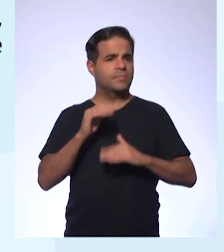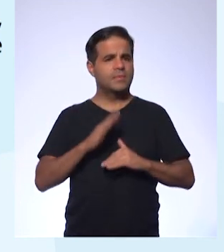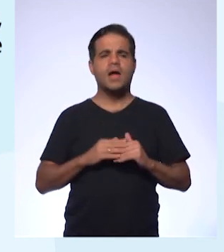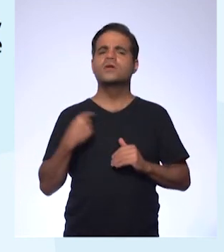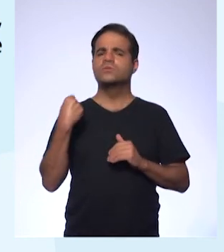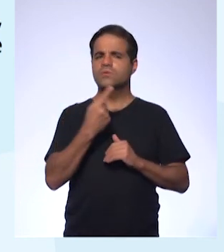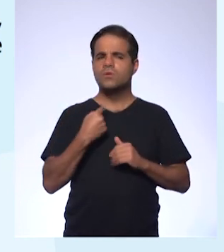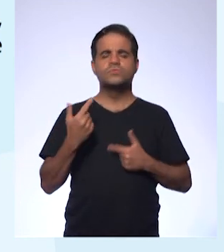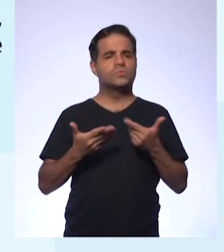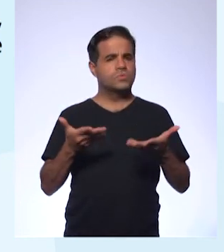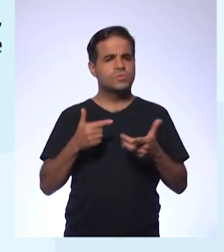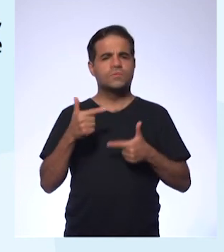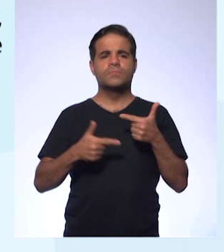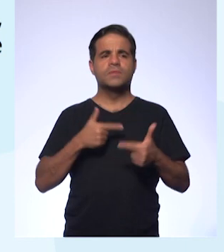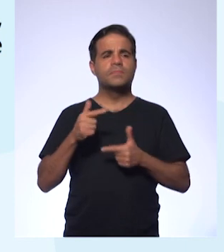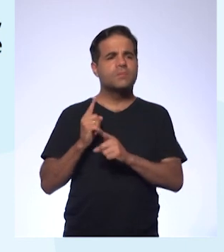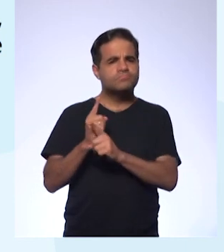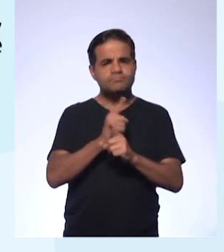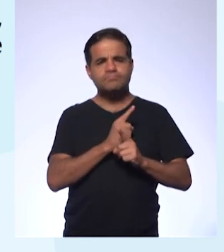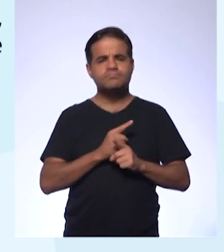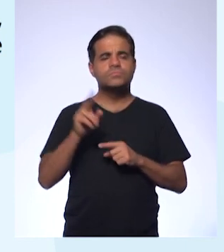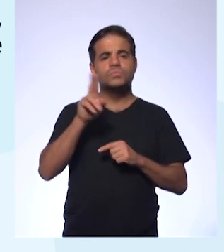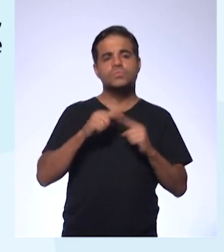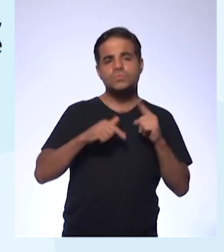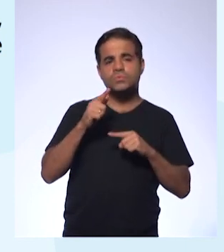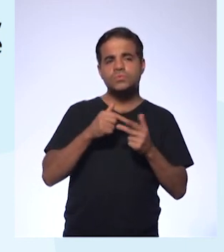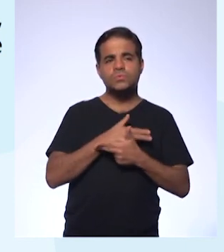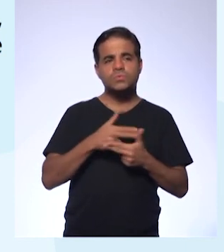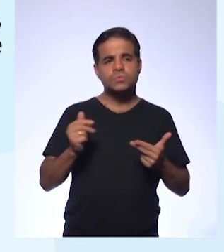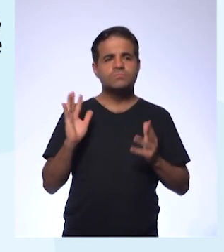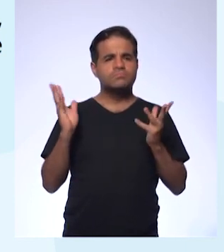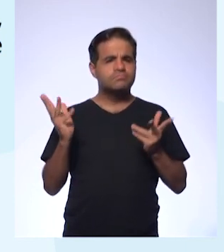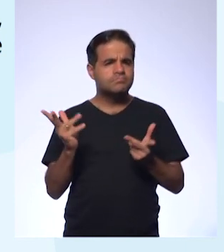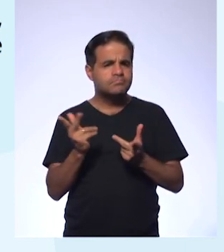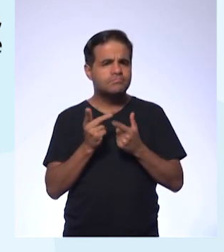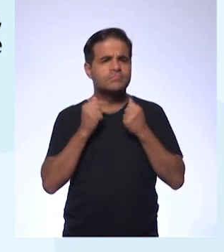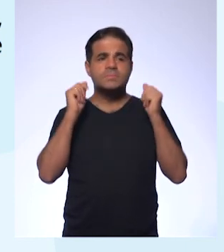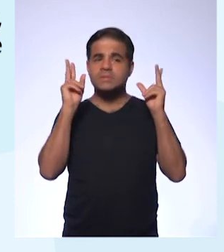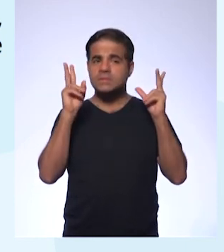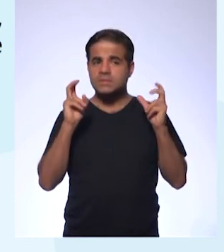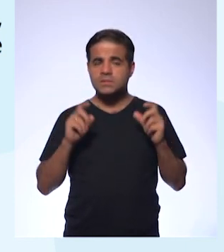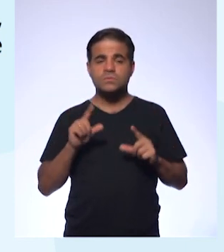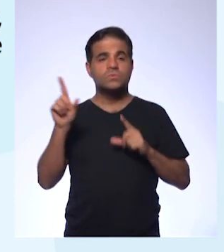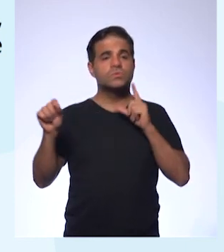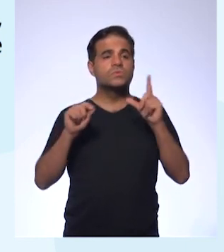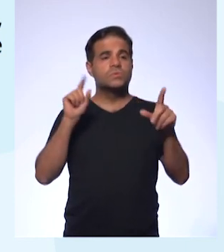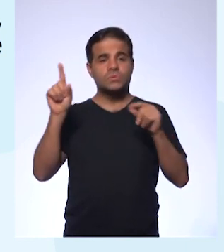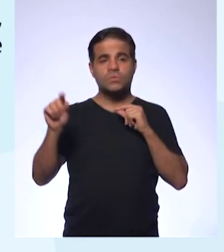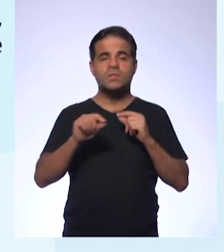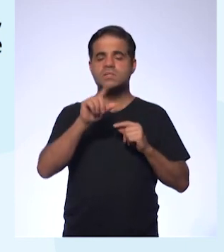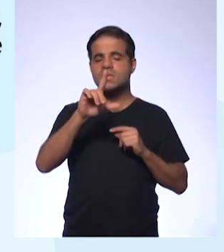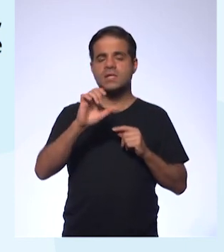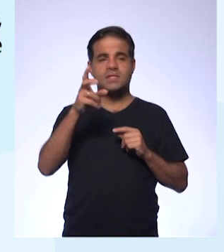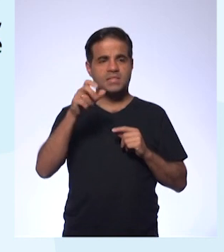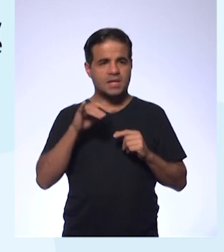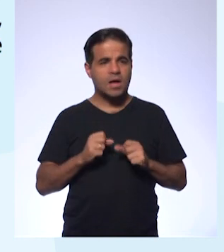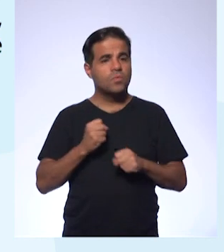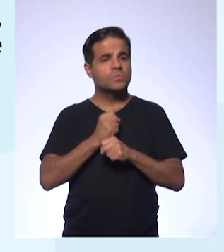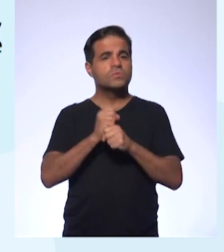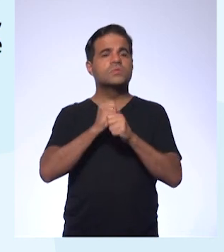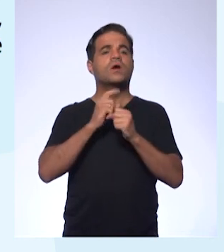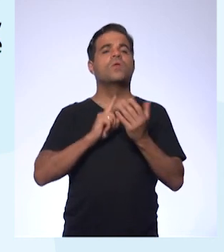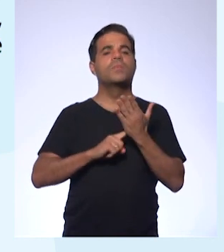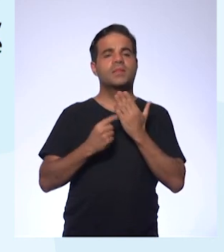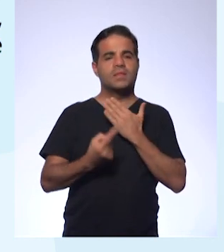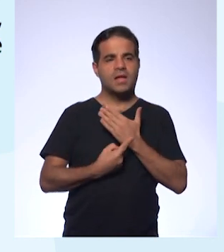que nós vamos trabalhar hoje. Identificar o uso de recursos persuasivos, título, escolhas lexicais, construções